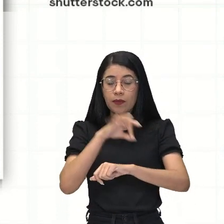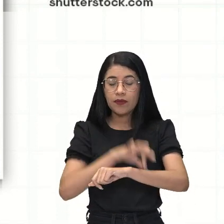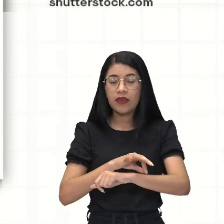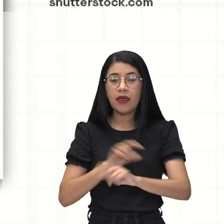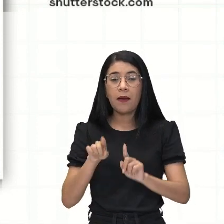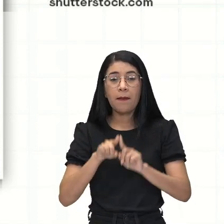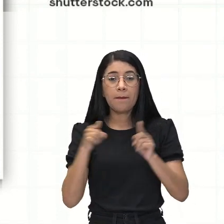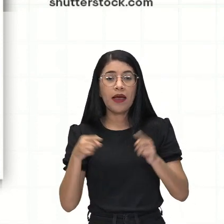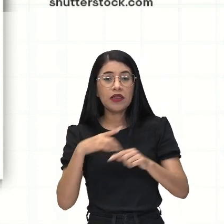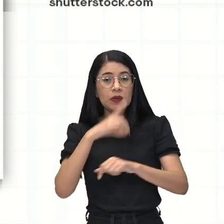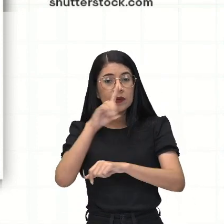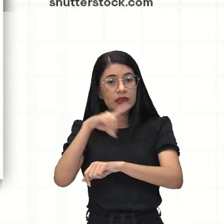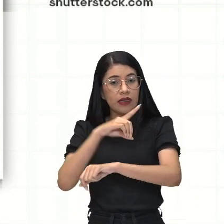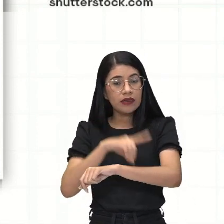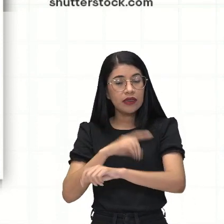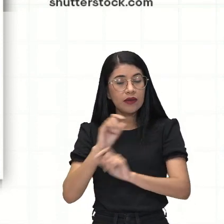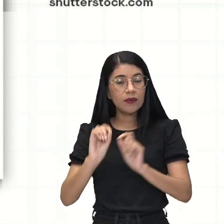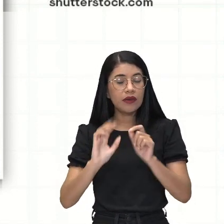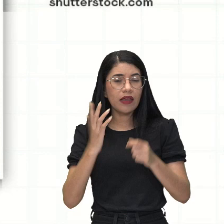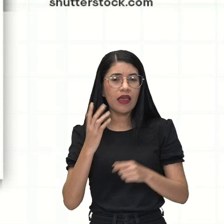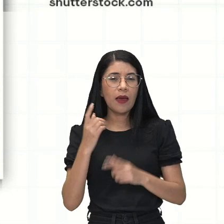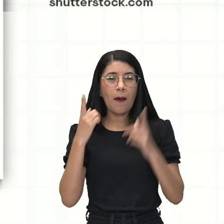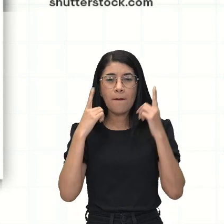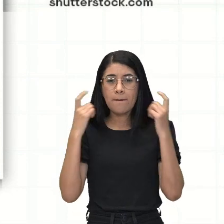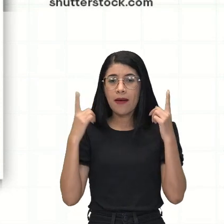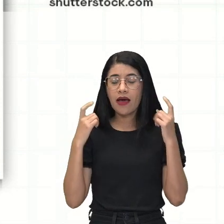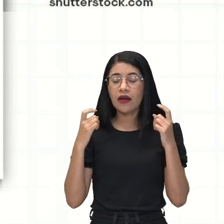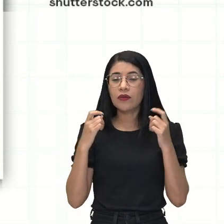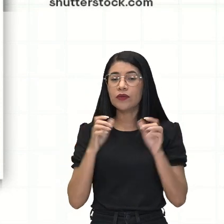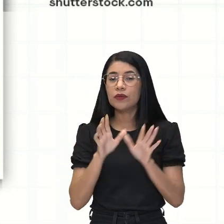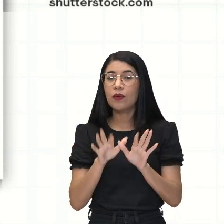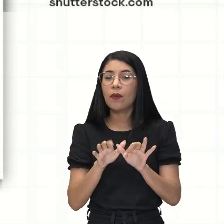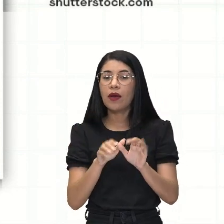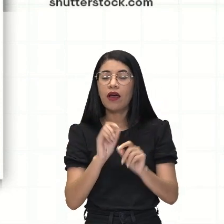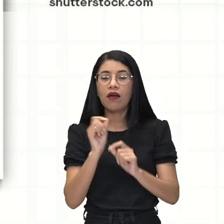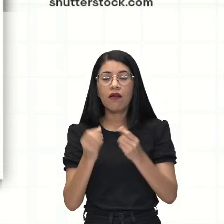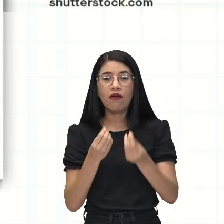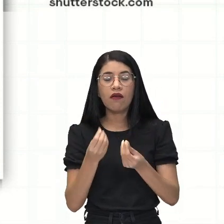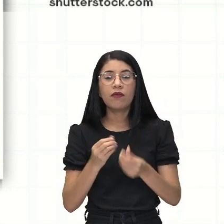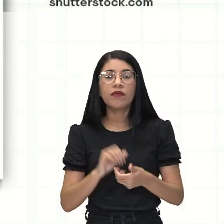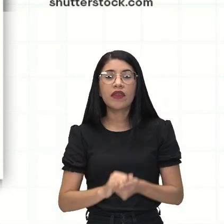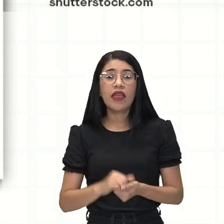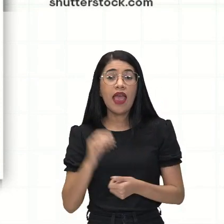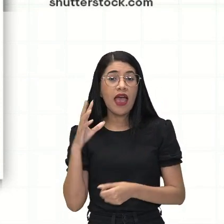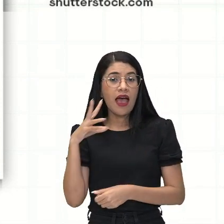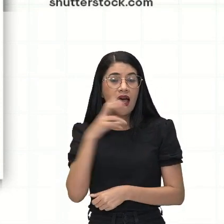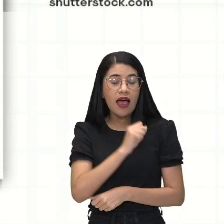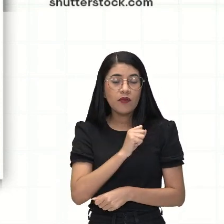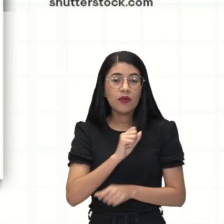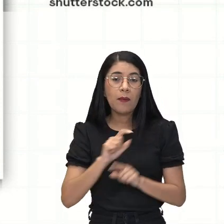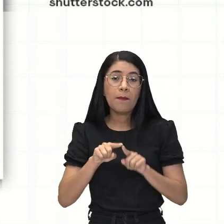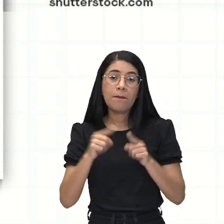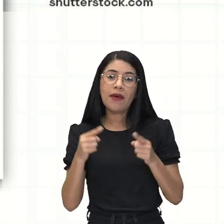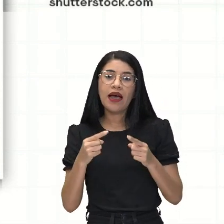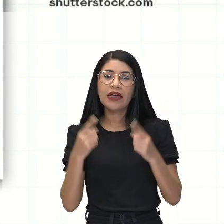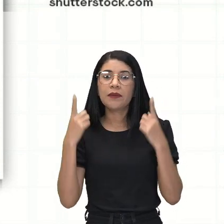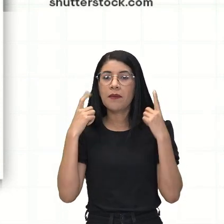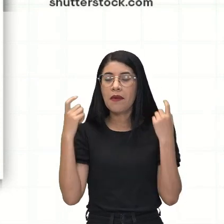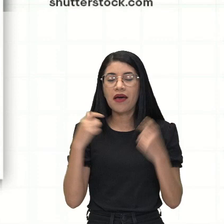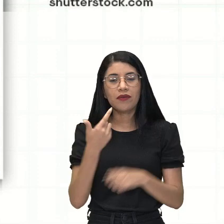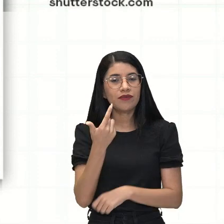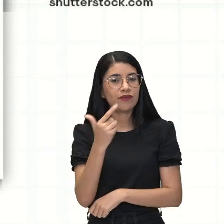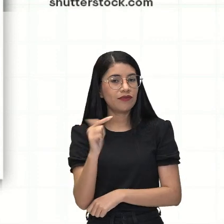Já o mosquito da dengue, barulho e velocidade do voo, ele é ágil, mas ele é